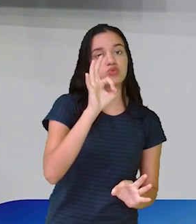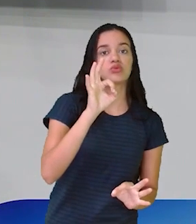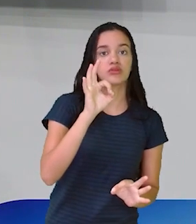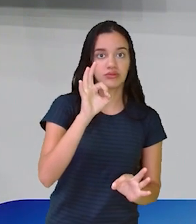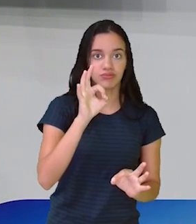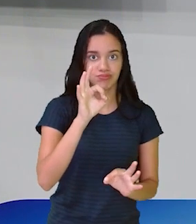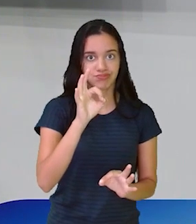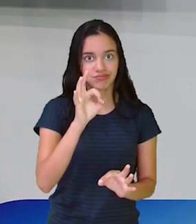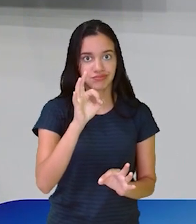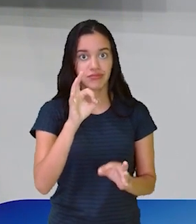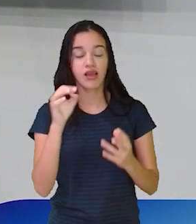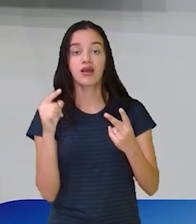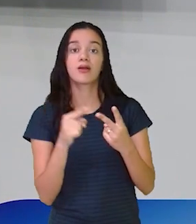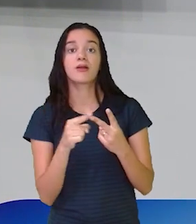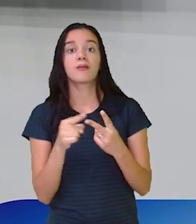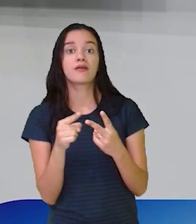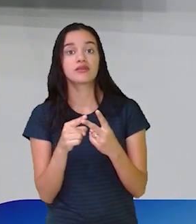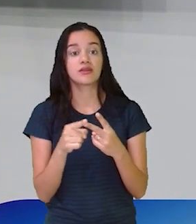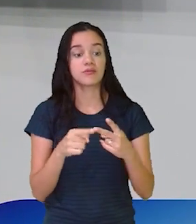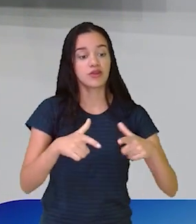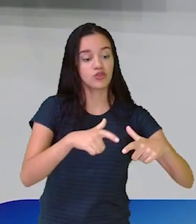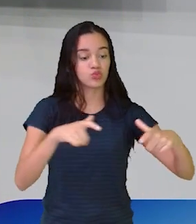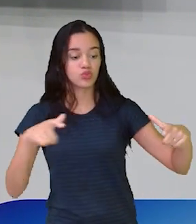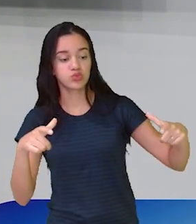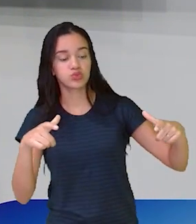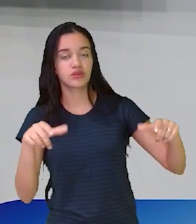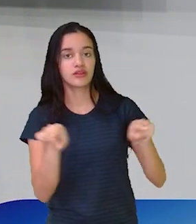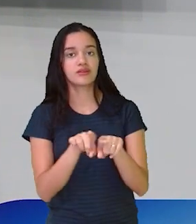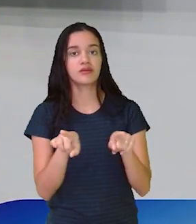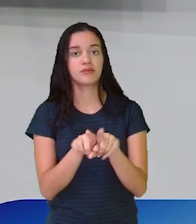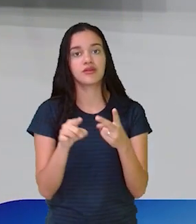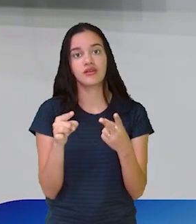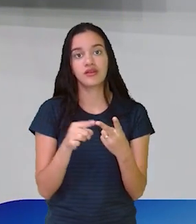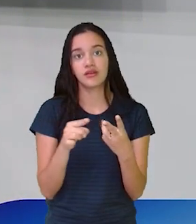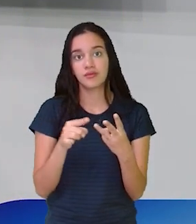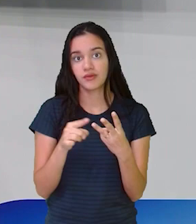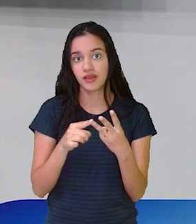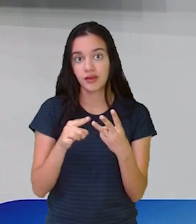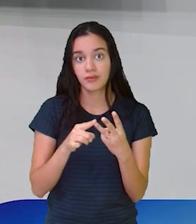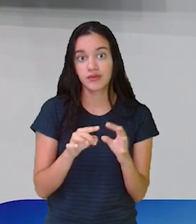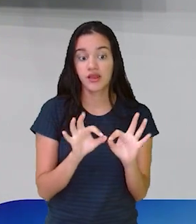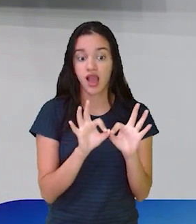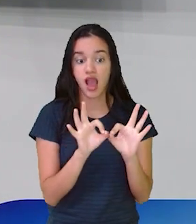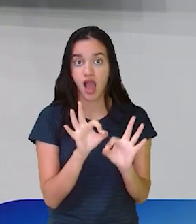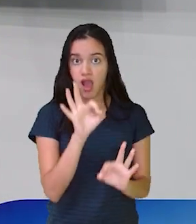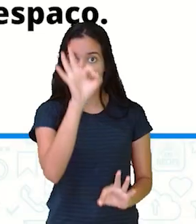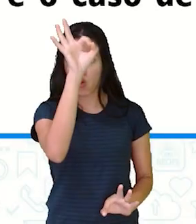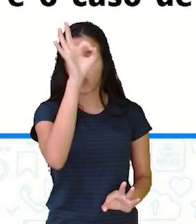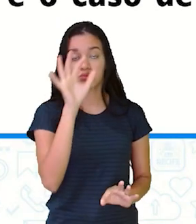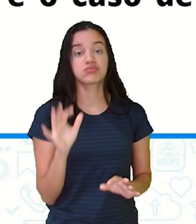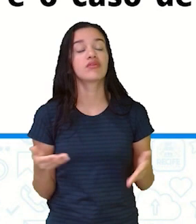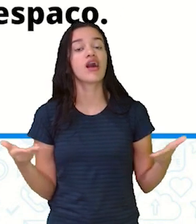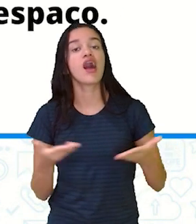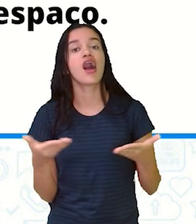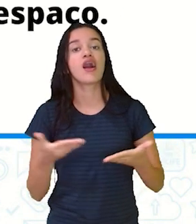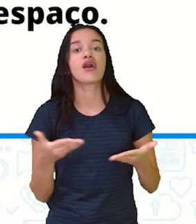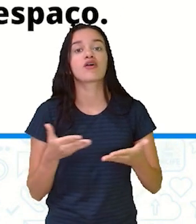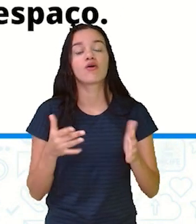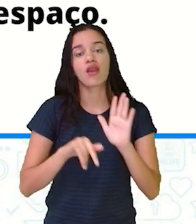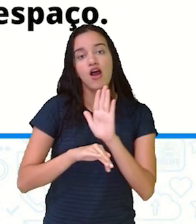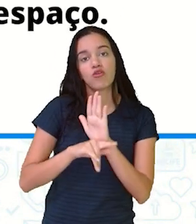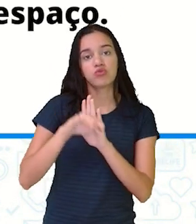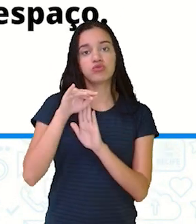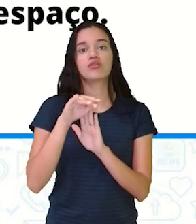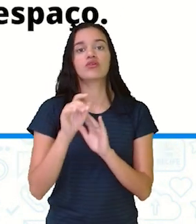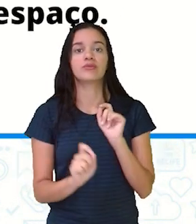comprimento do meu aquário, a minha largura e a minha altura. O volume